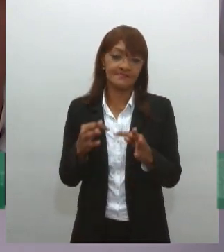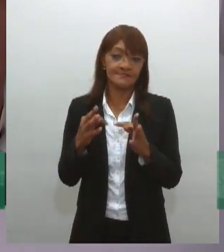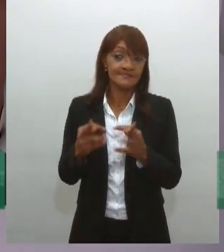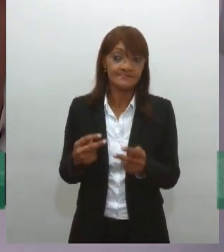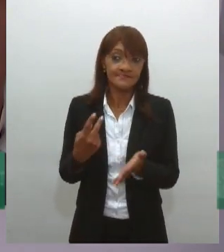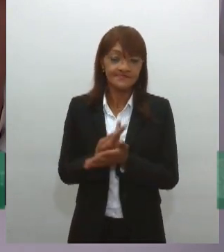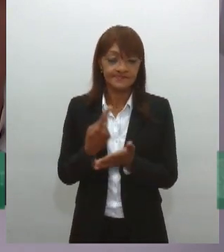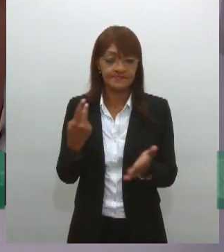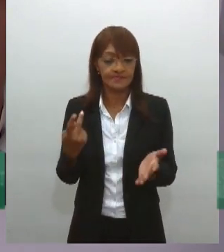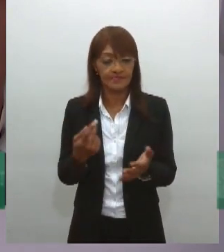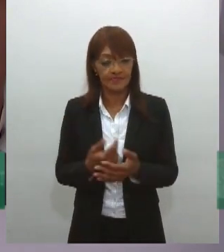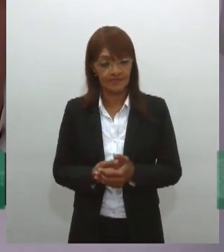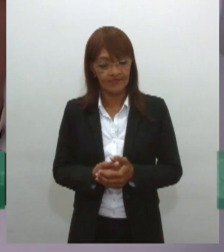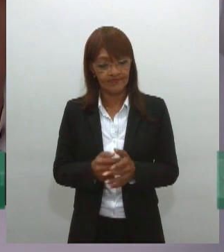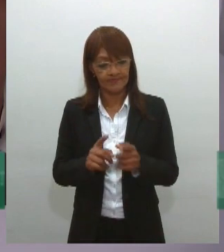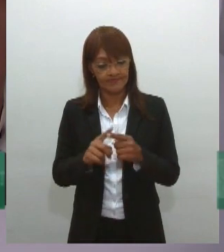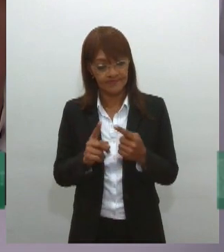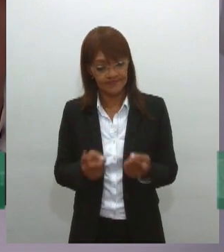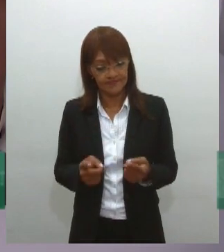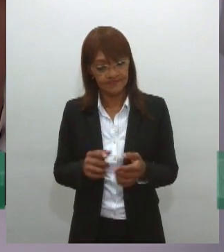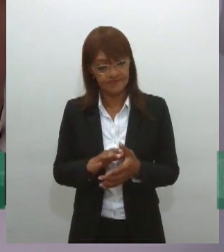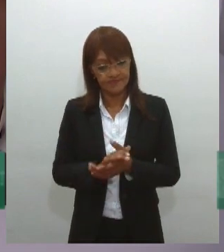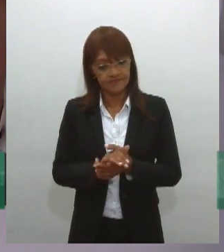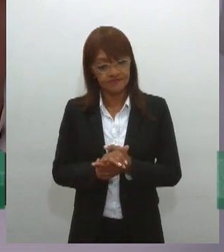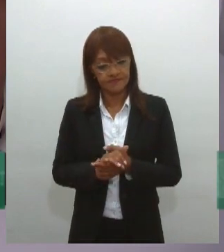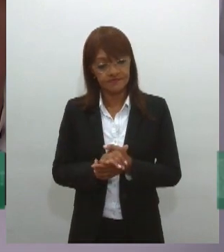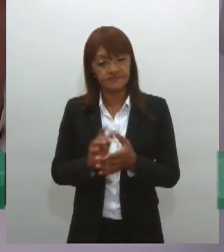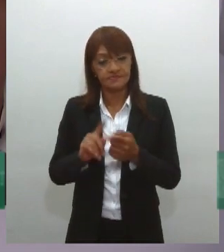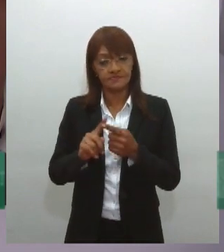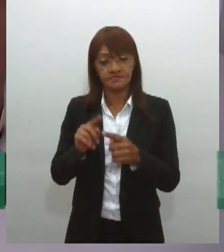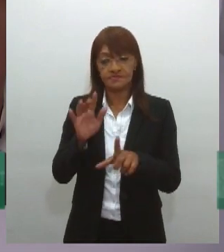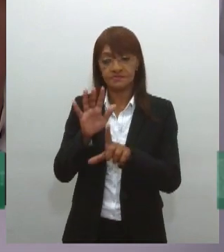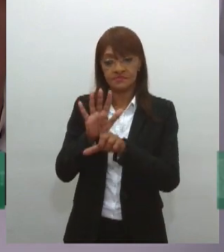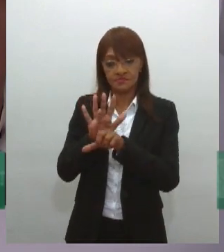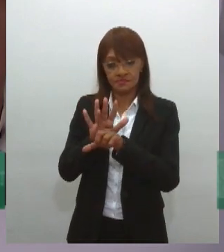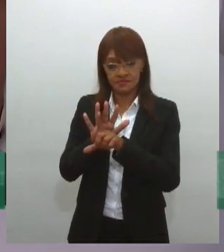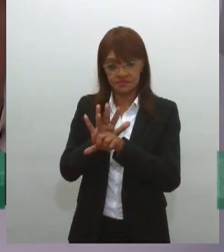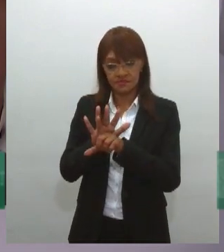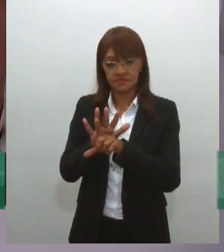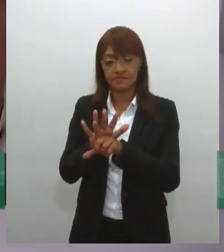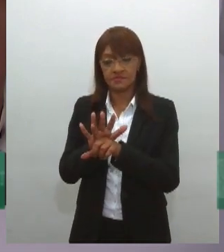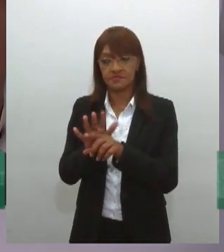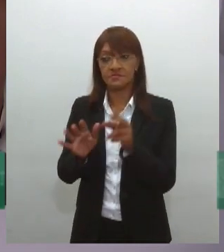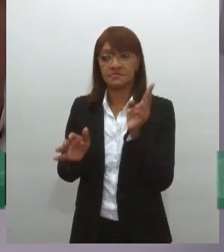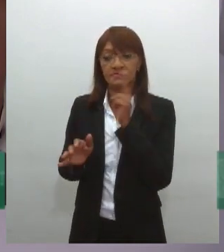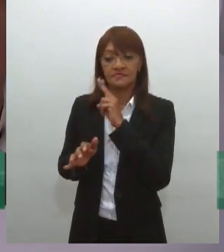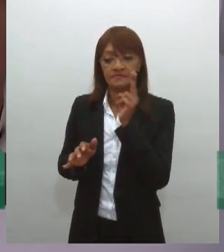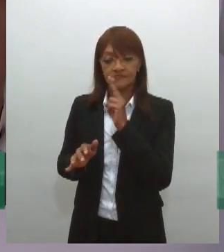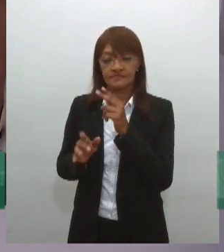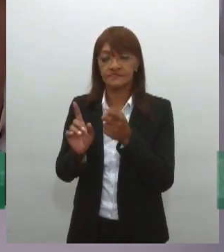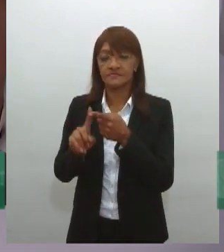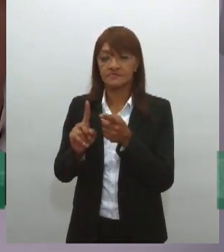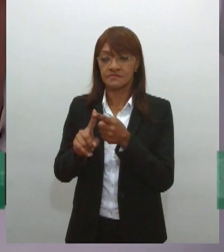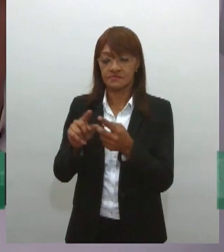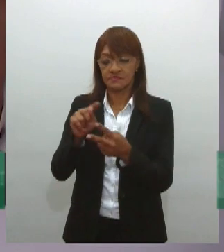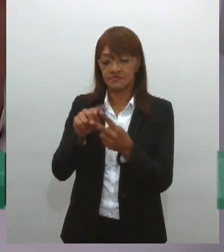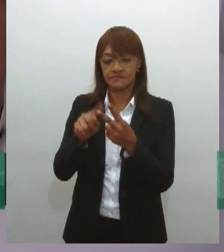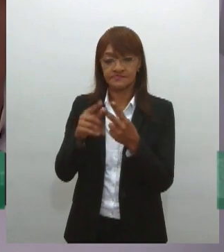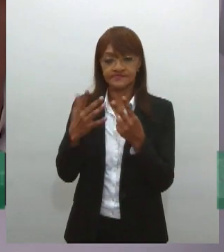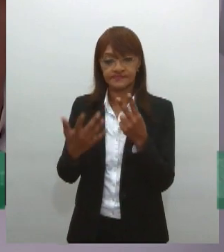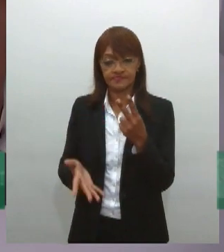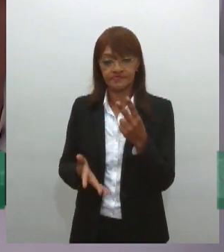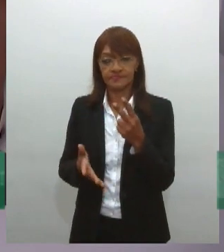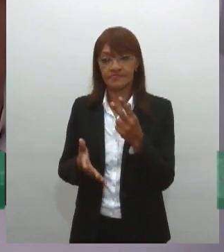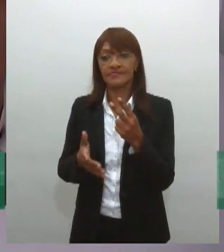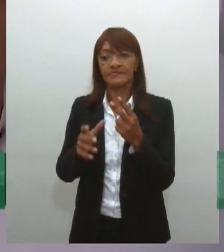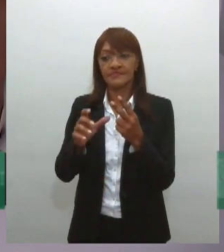Mas eu acredito muito que tanto a Lei Aldir Blanc, as leis emergenciais, Aldir Blanc e Paulo Gustavo, e agora com a implementação